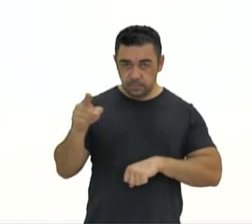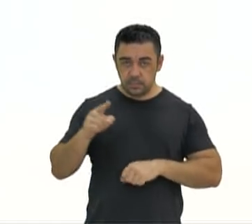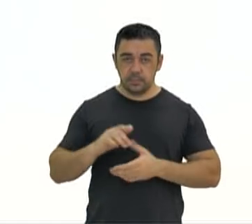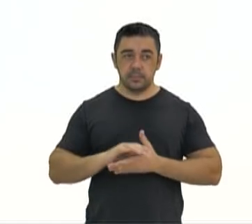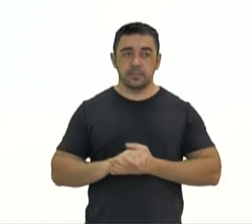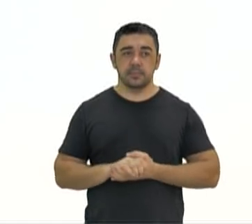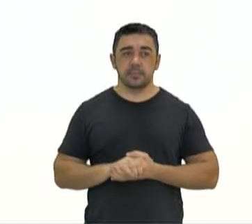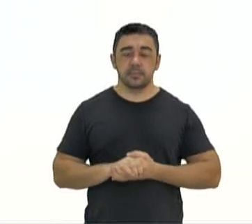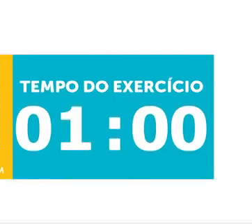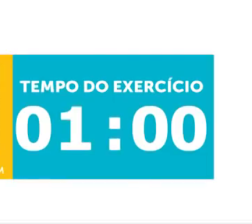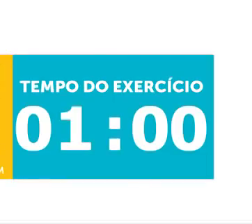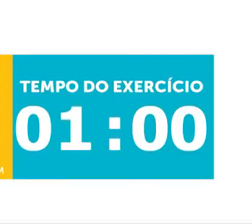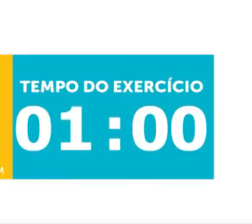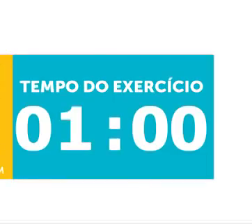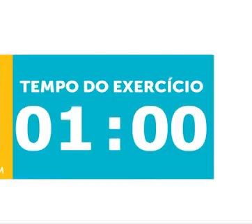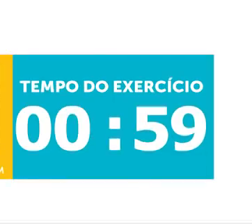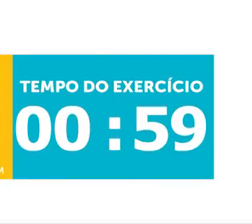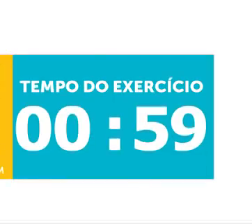vocês.